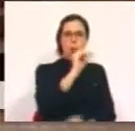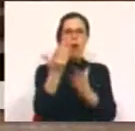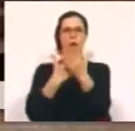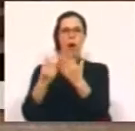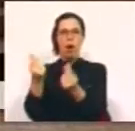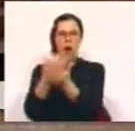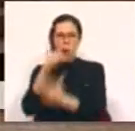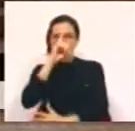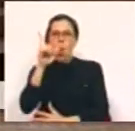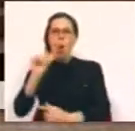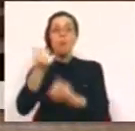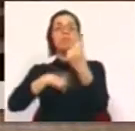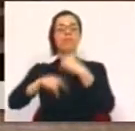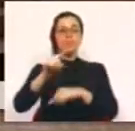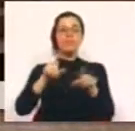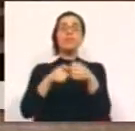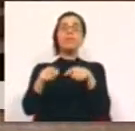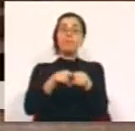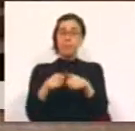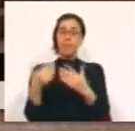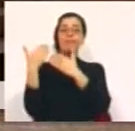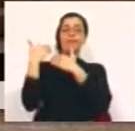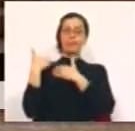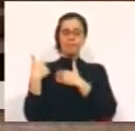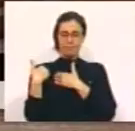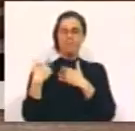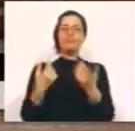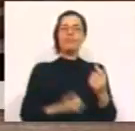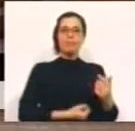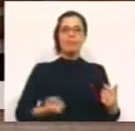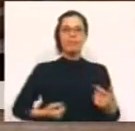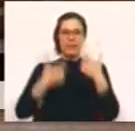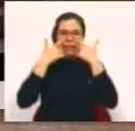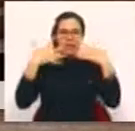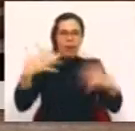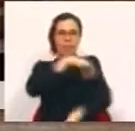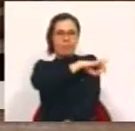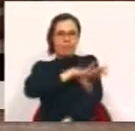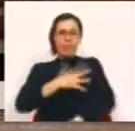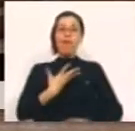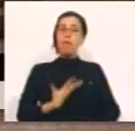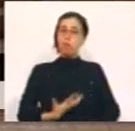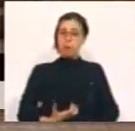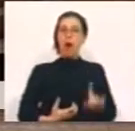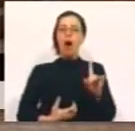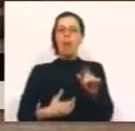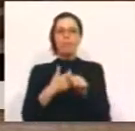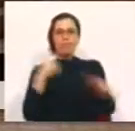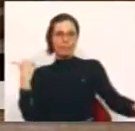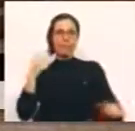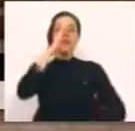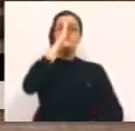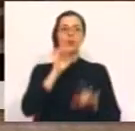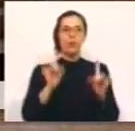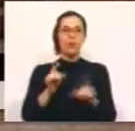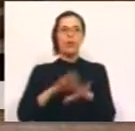económicos, souberam colocar os partidos responsáveis pelo desemprego, pela pobreza e pela fome longe do governo.